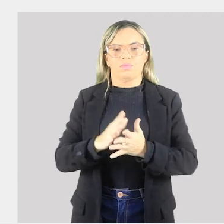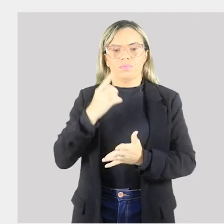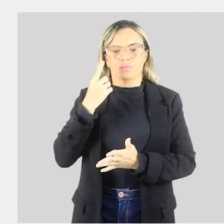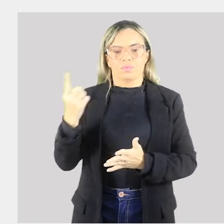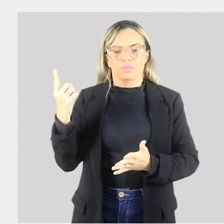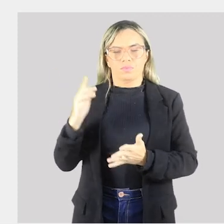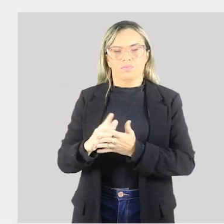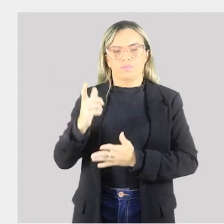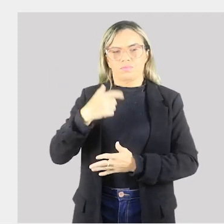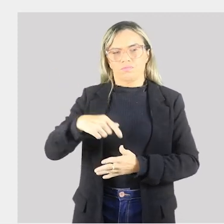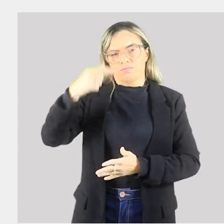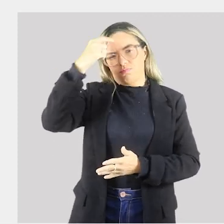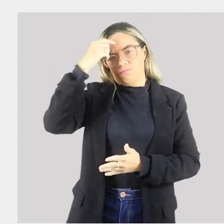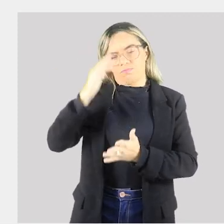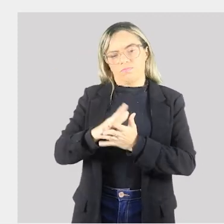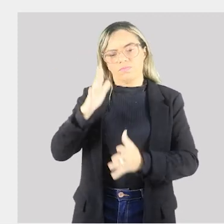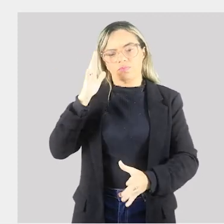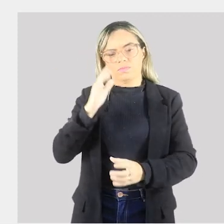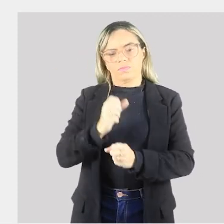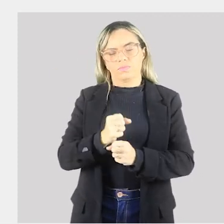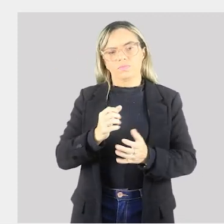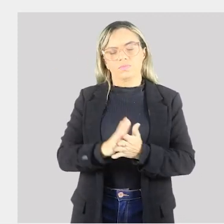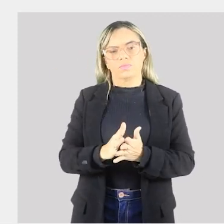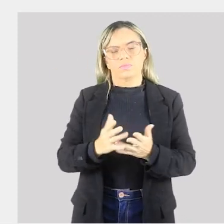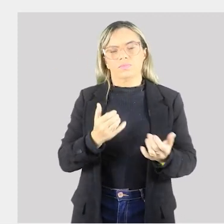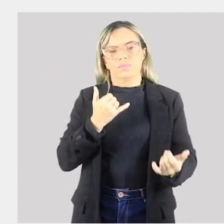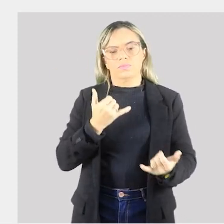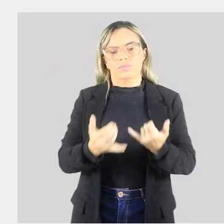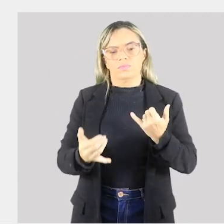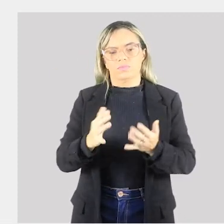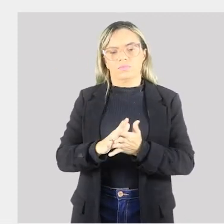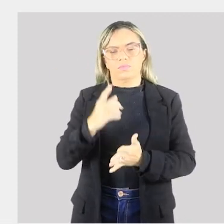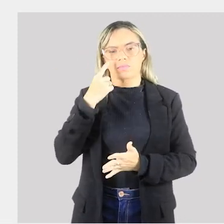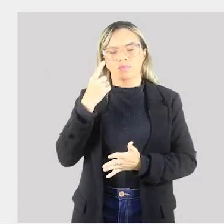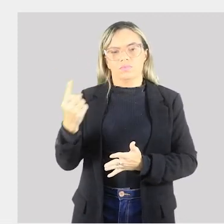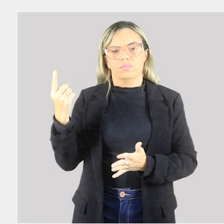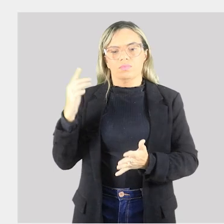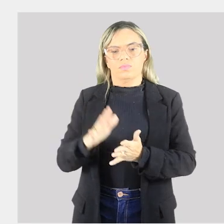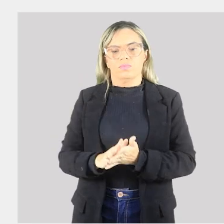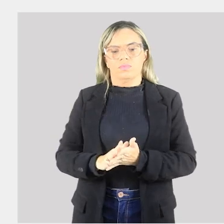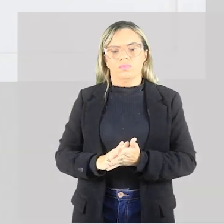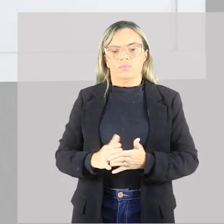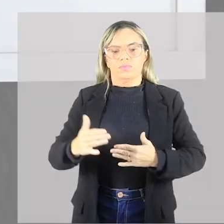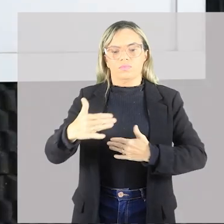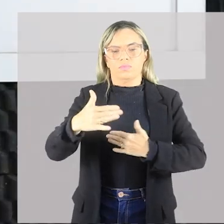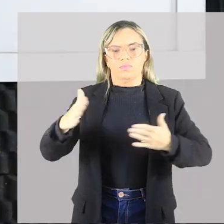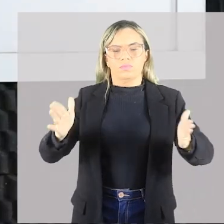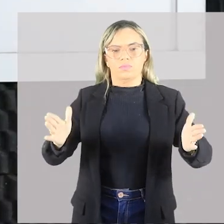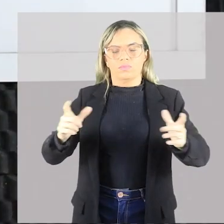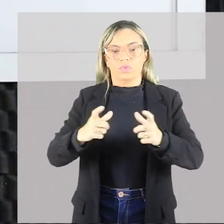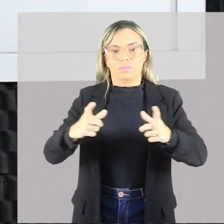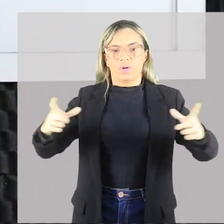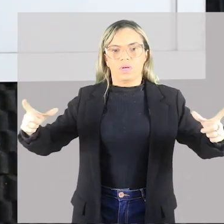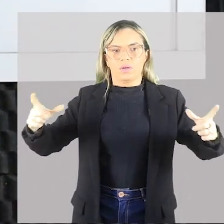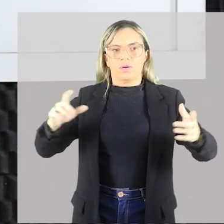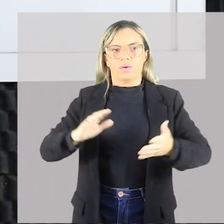como o raciocínio é o mesmo, né? Você tem um cubo, né? Um cubo maior,